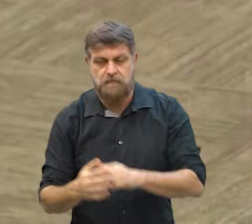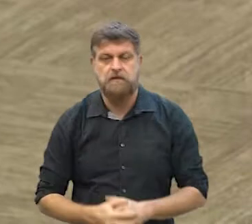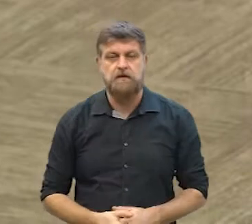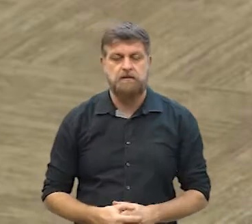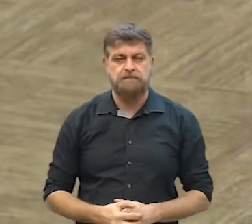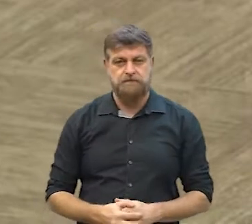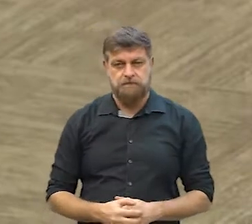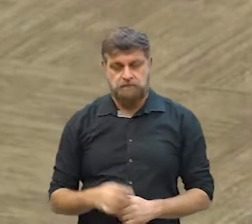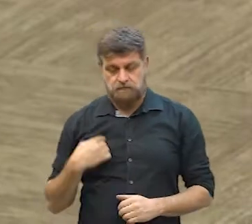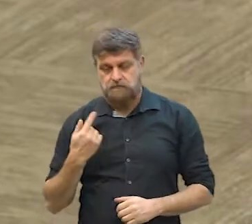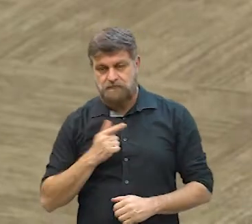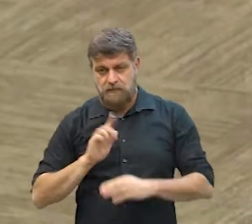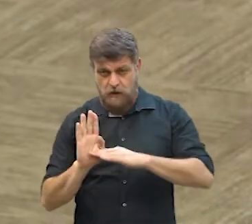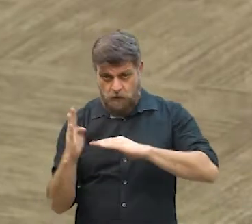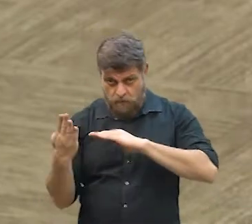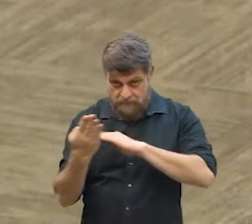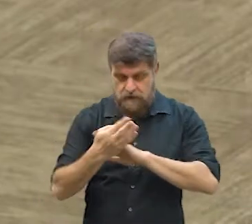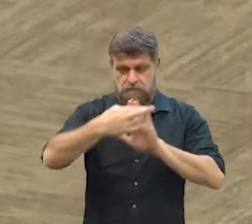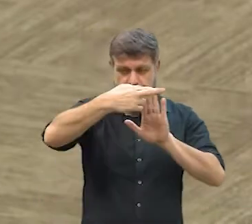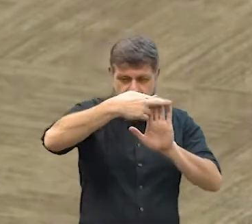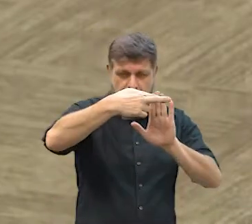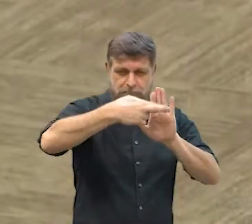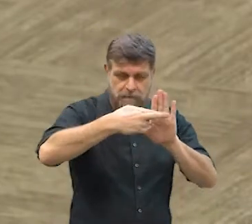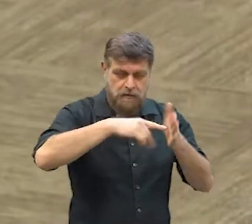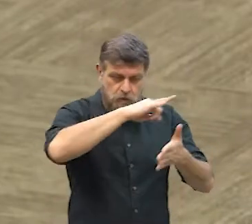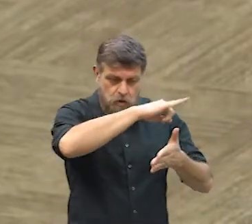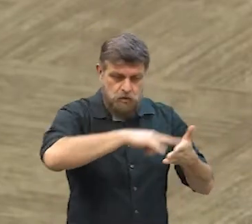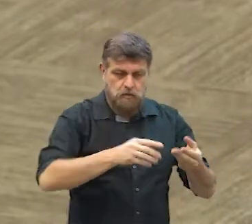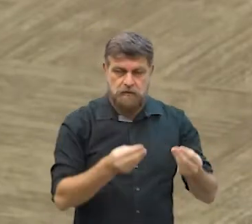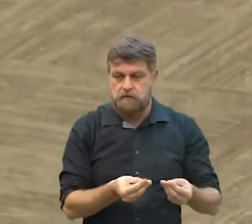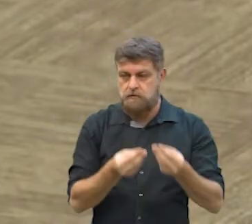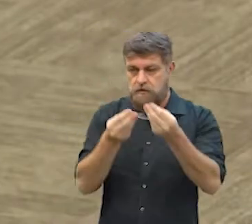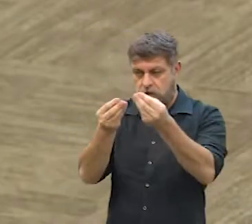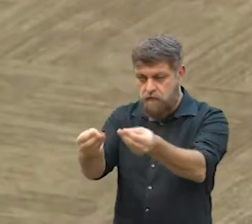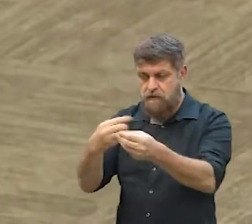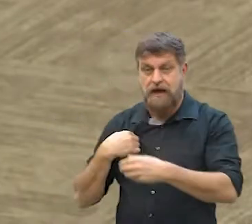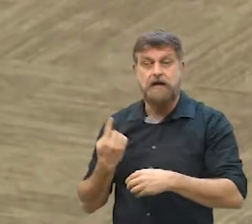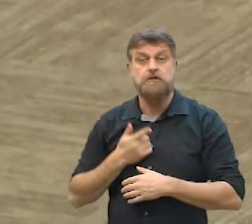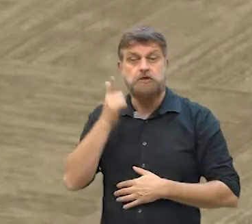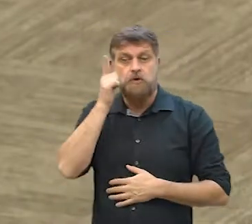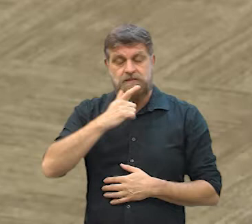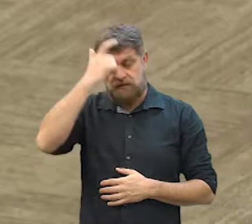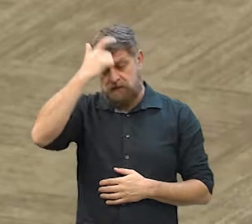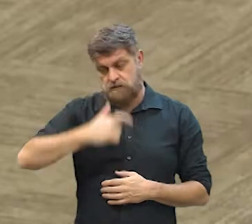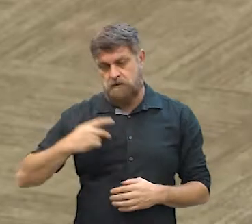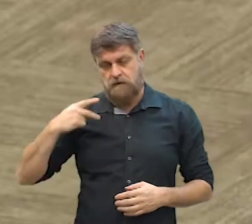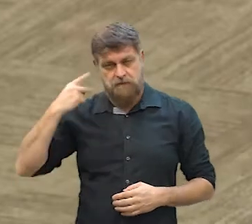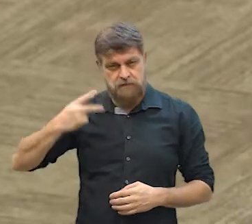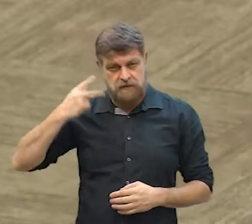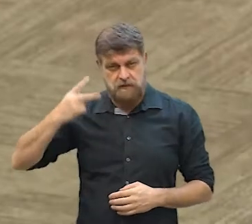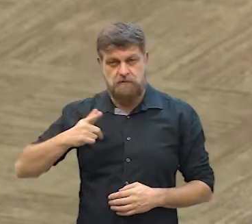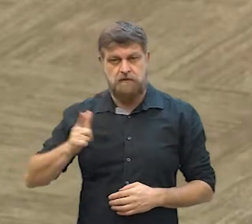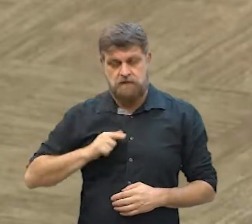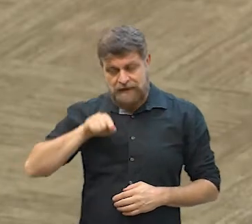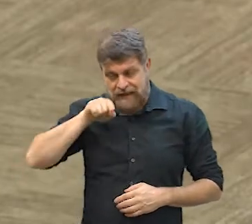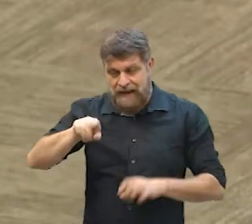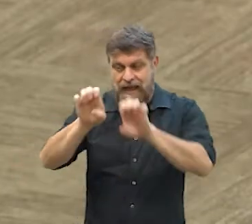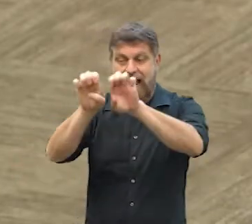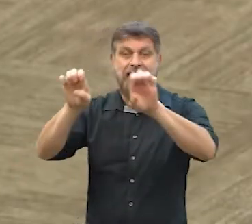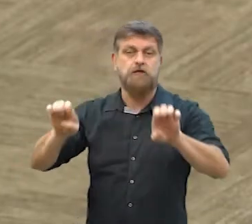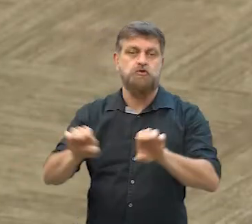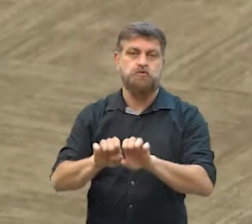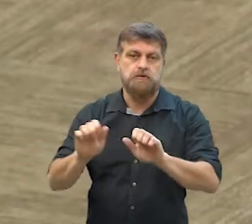para cidade ela ganha né a gente tem um bairro regularizado a gente consegue a gente como aqui Vereador lá tu